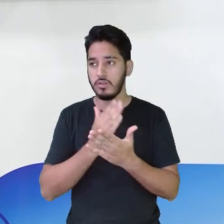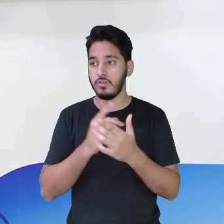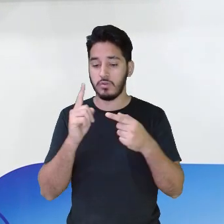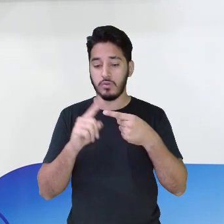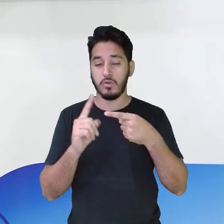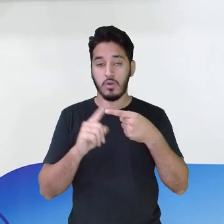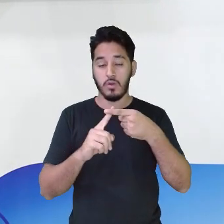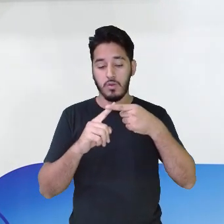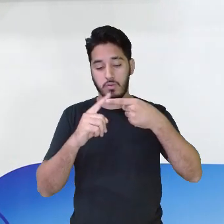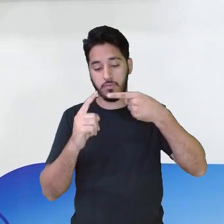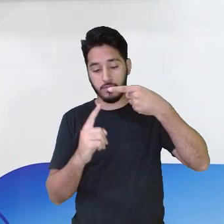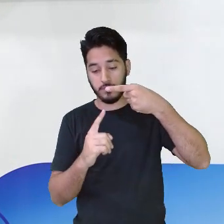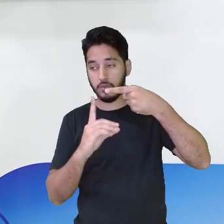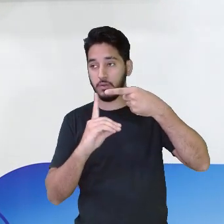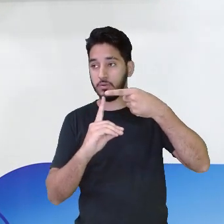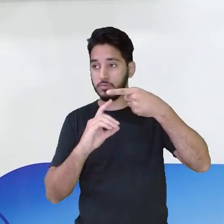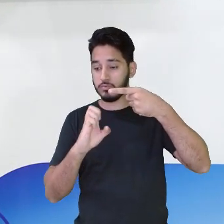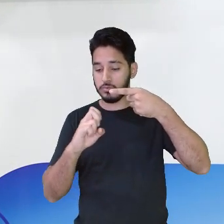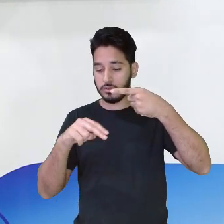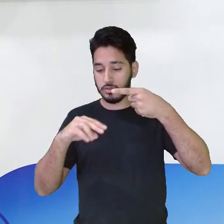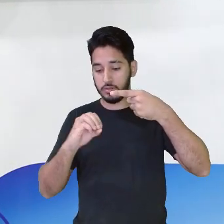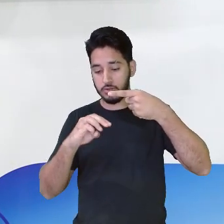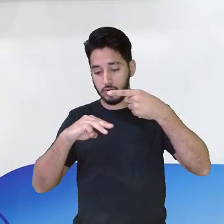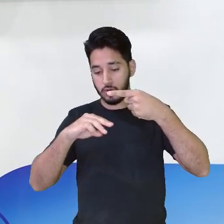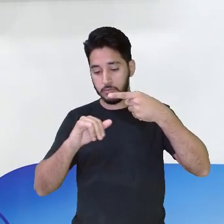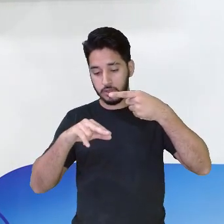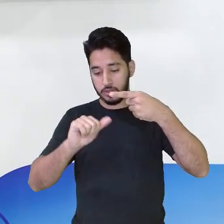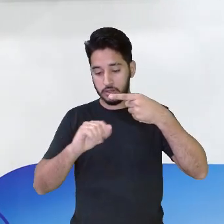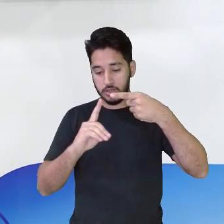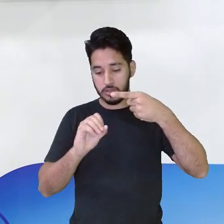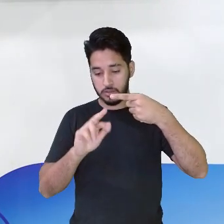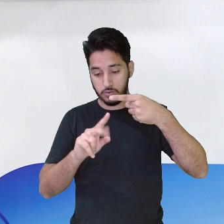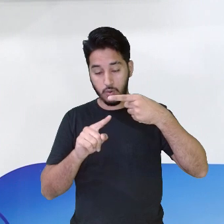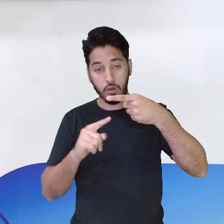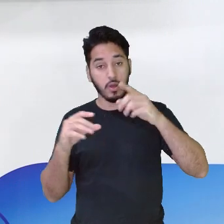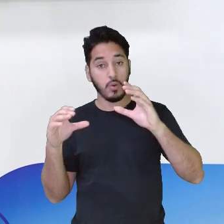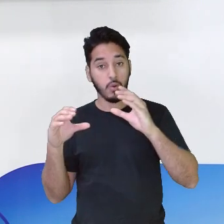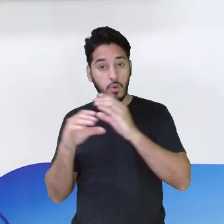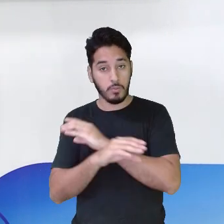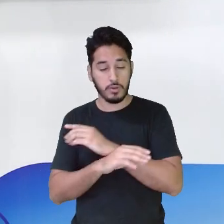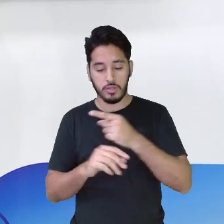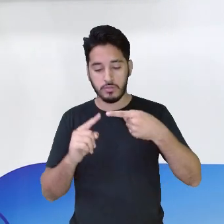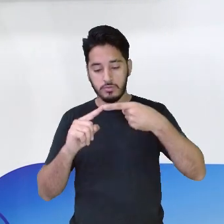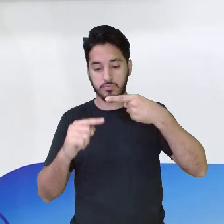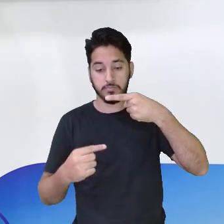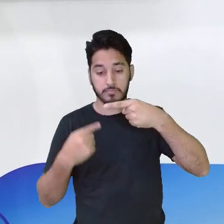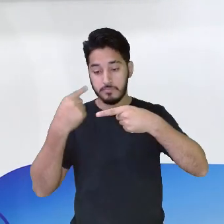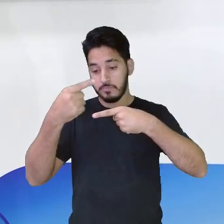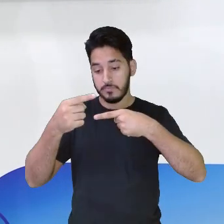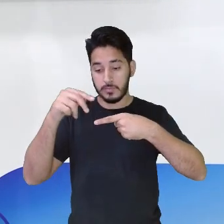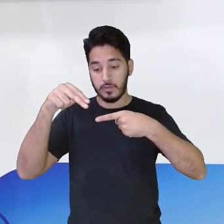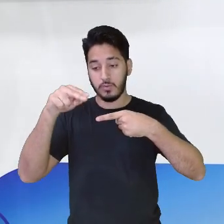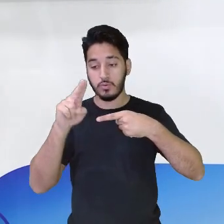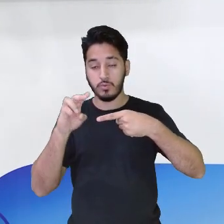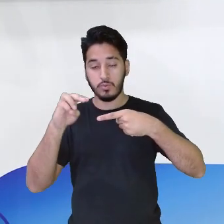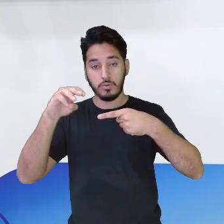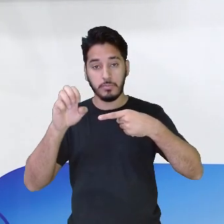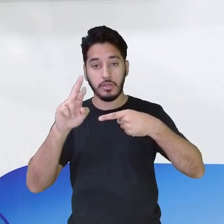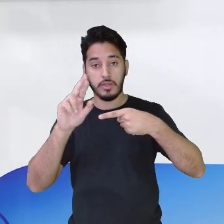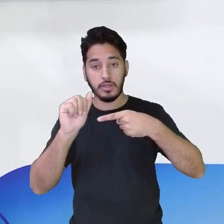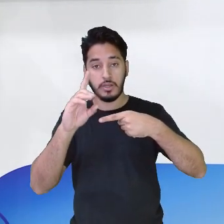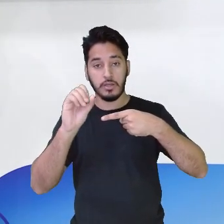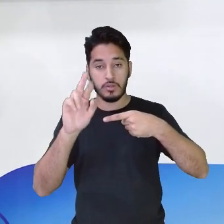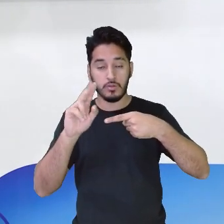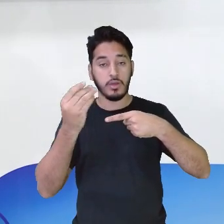parte total que eu divido a minha fração, é a quantidade total. E o meu numerador é a parte que eu